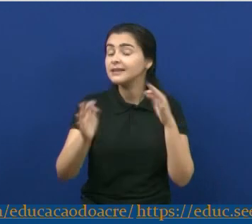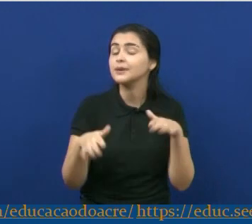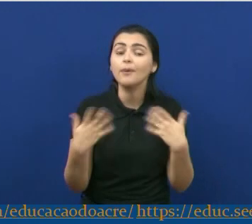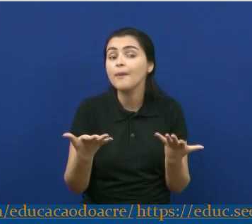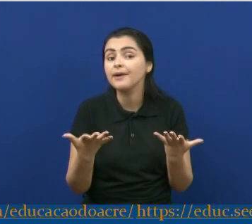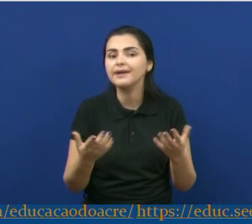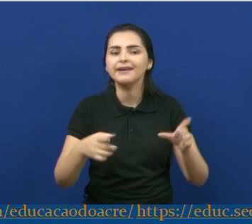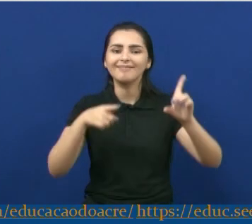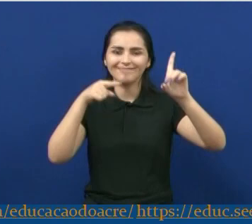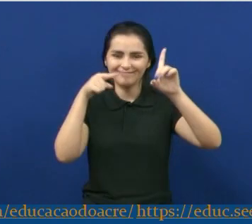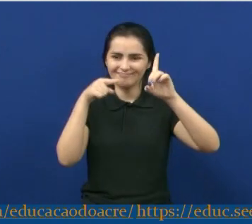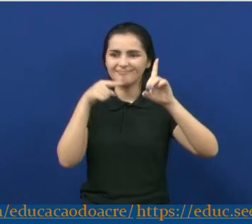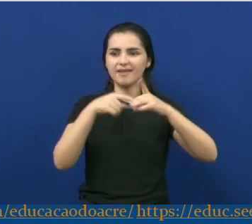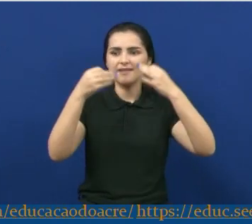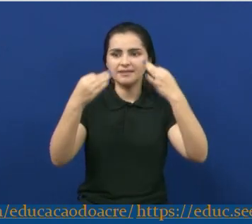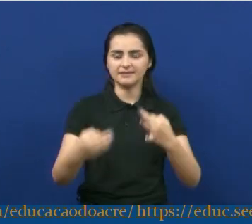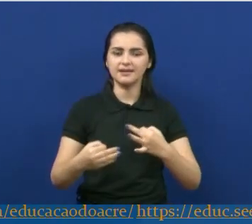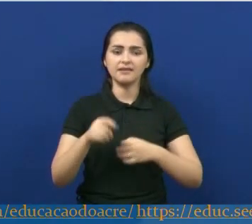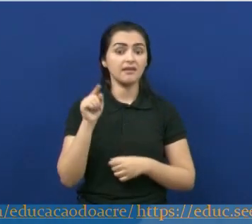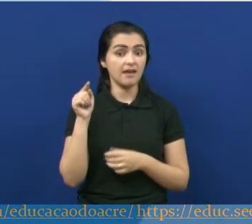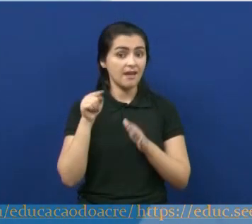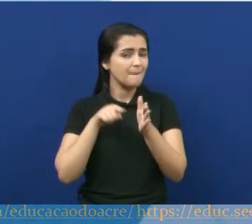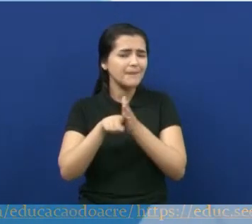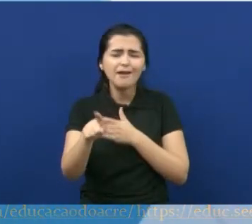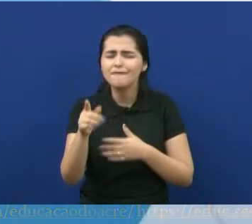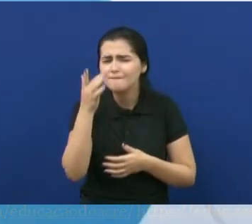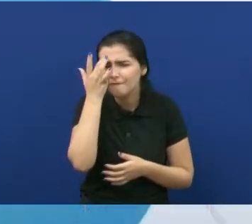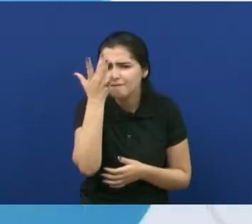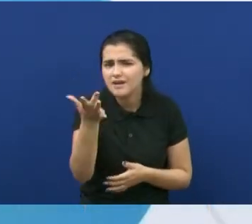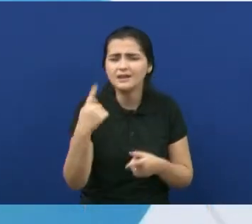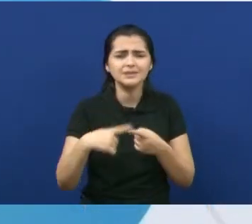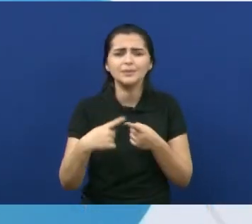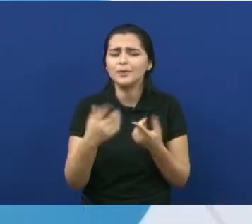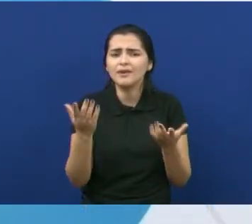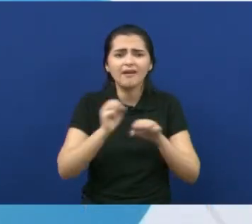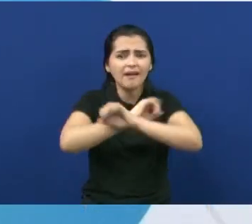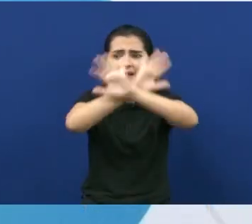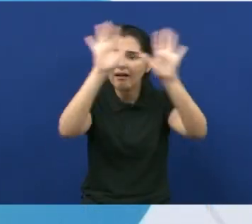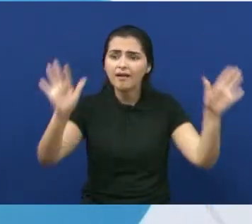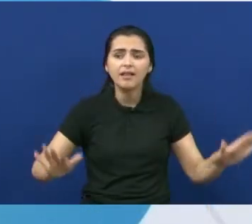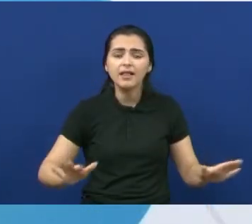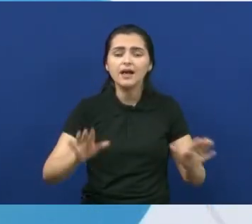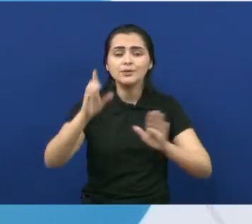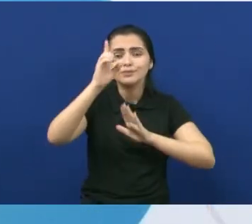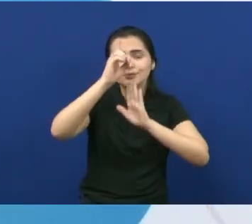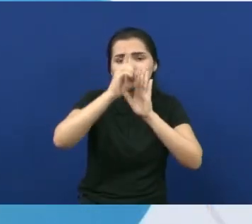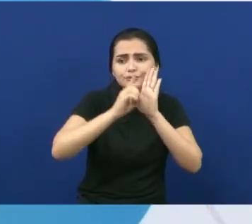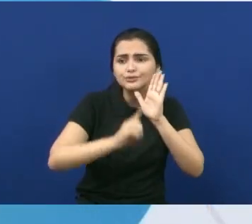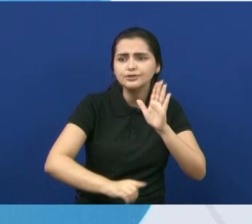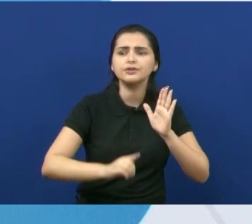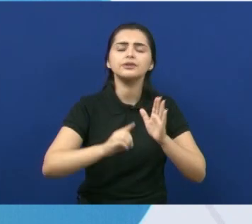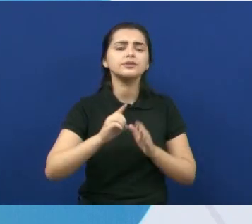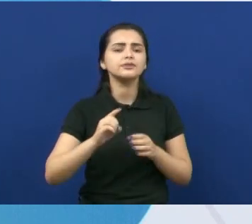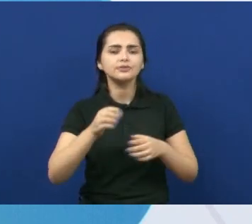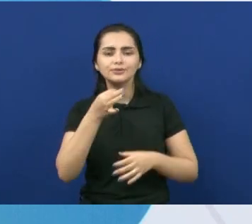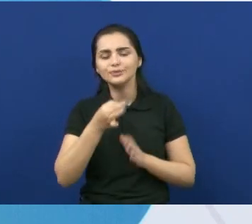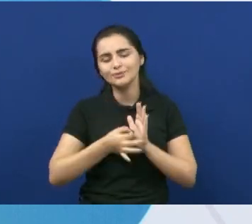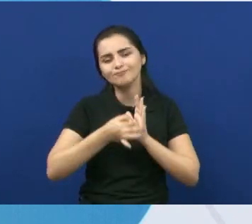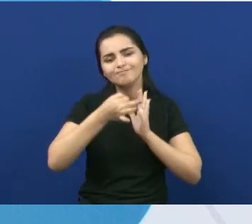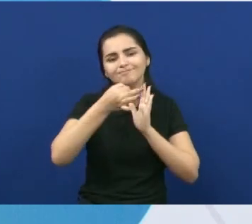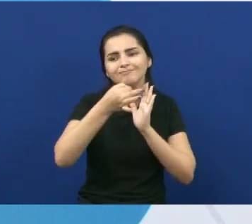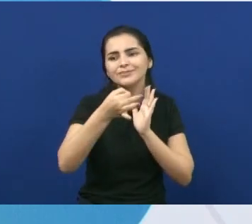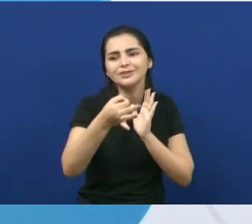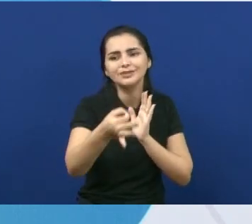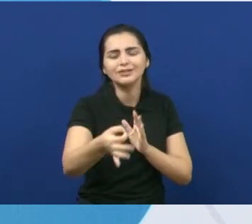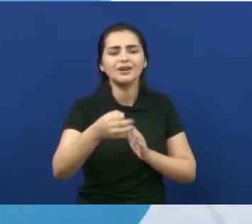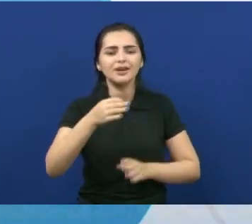certa, questão D. Gente, essa questão é muito fácil, é só ir por lógica, certo? Só eliminar aí as questões que não tem nada a ver.